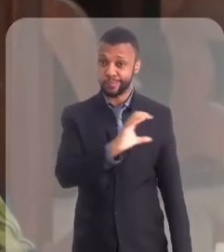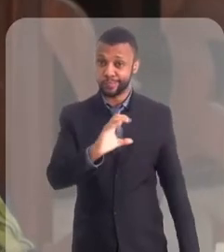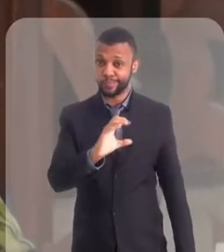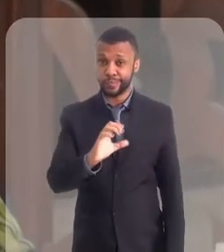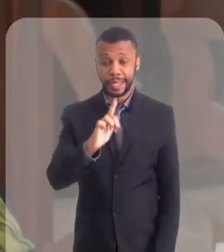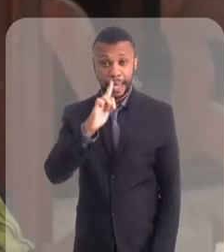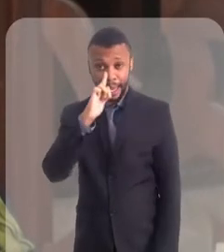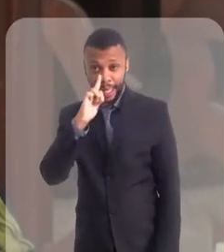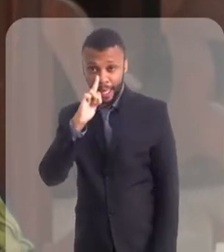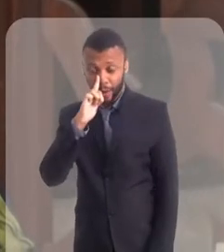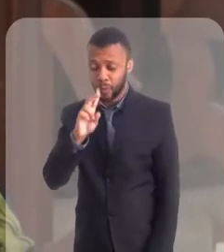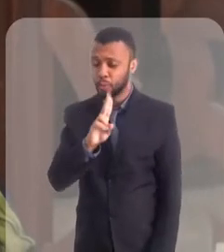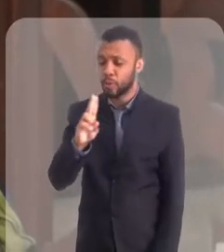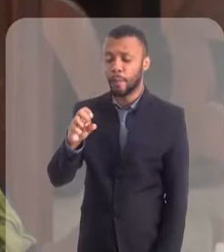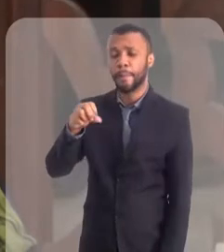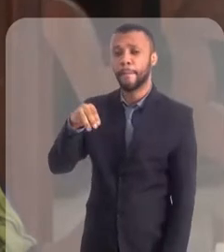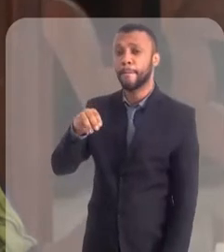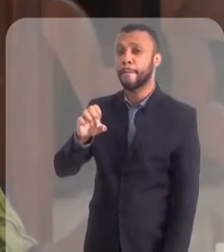Greco-Melquita.